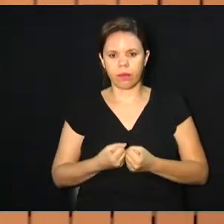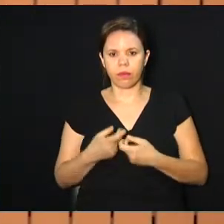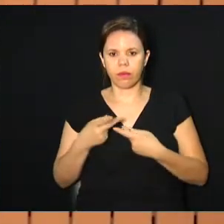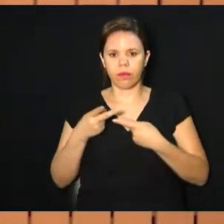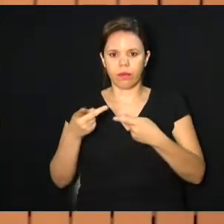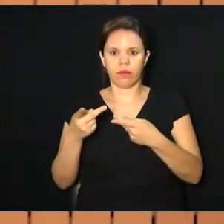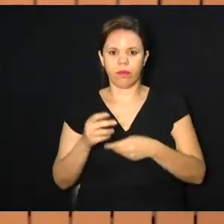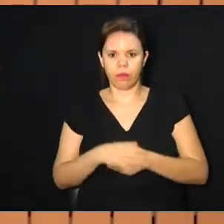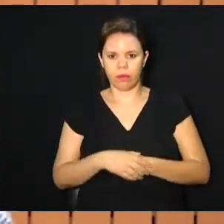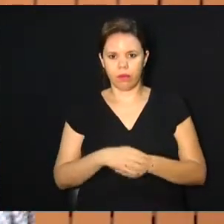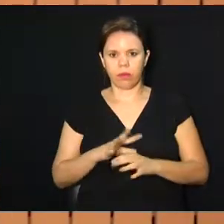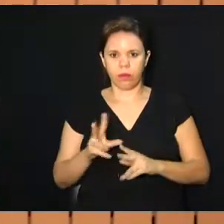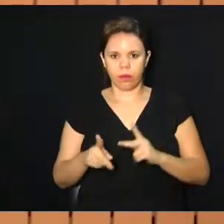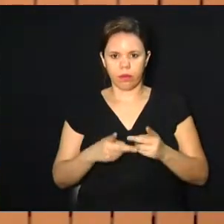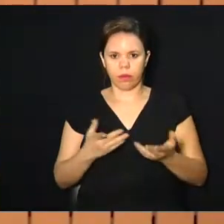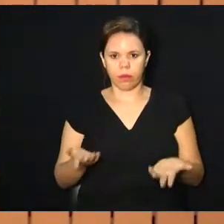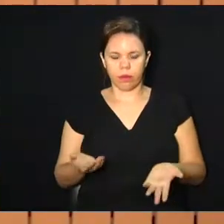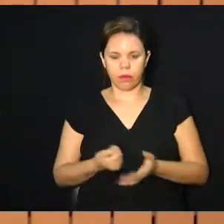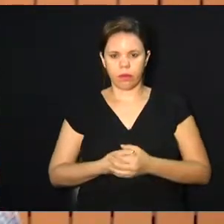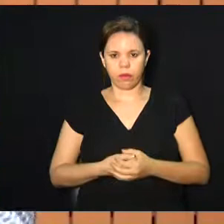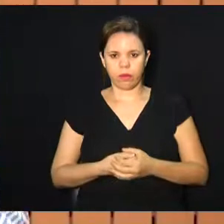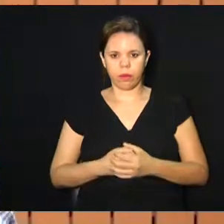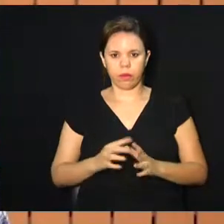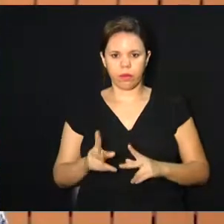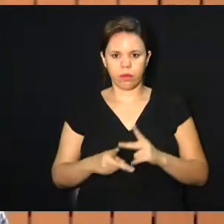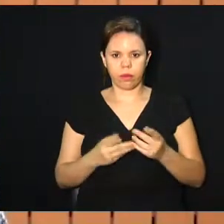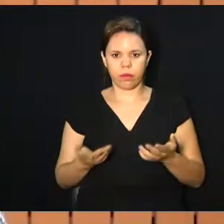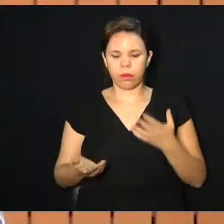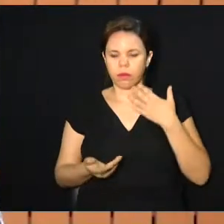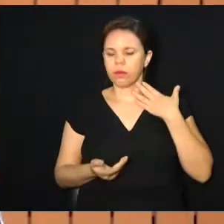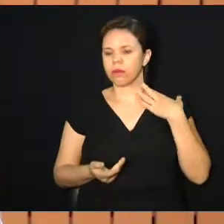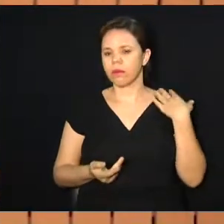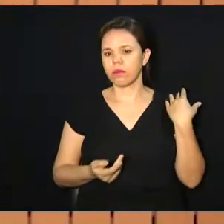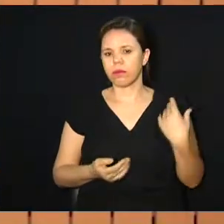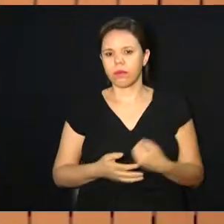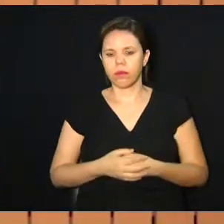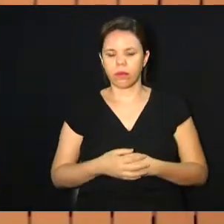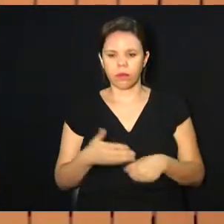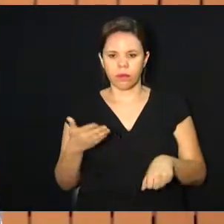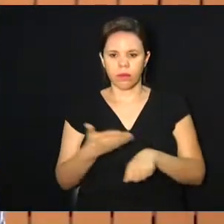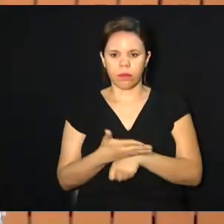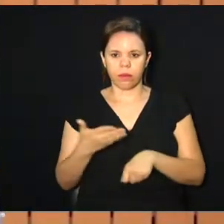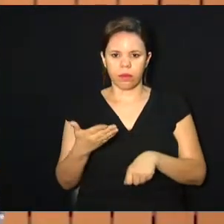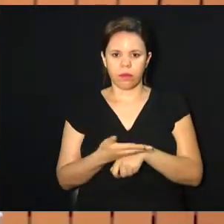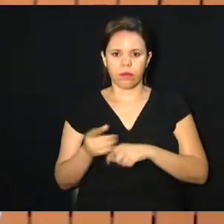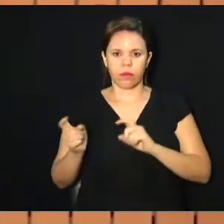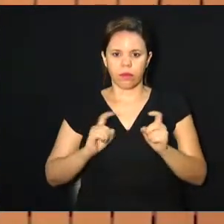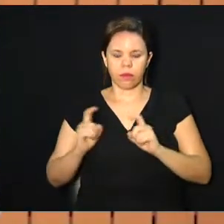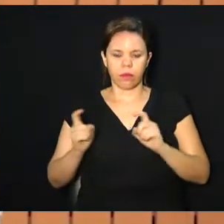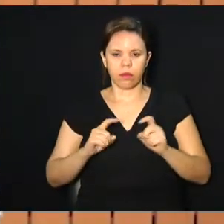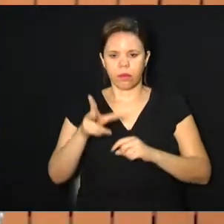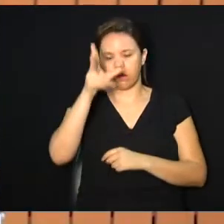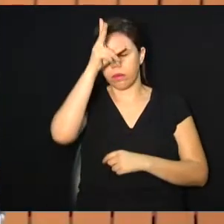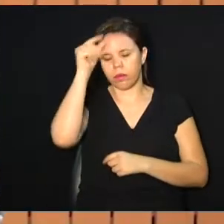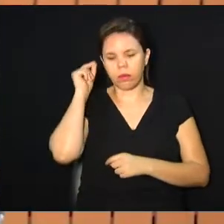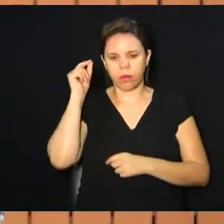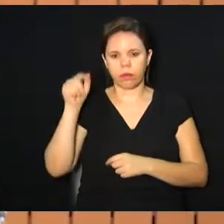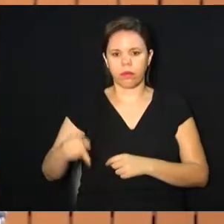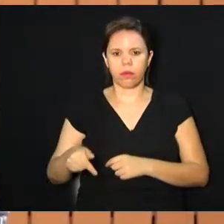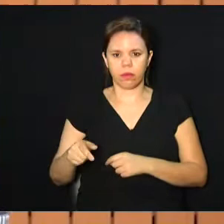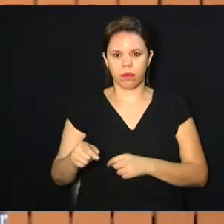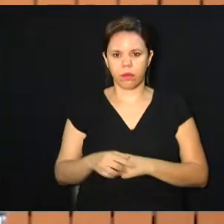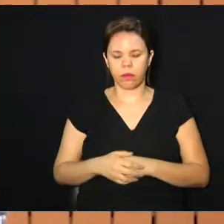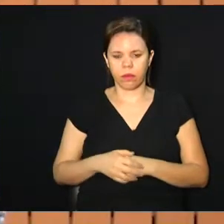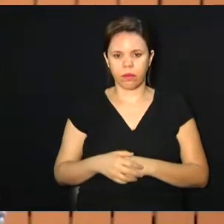convite para que todos, né, toda a população, participe dessa audiência pública, que